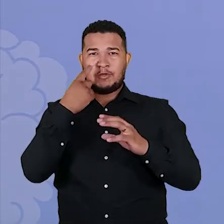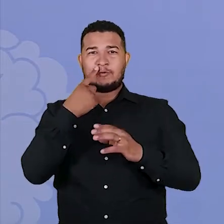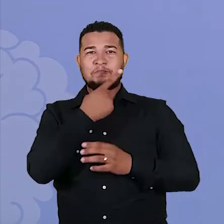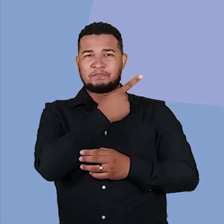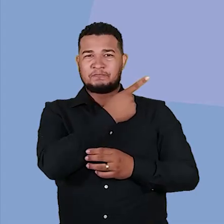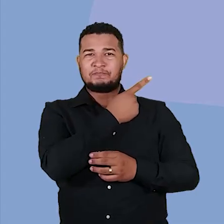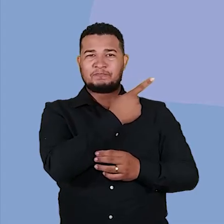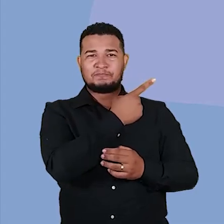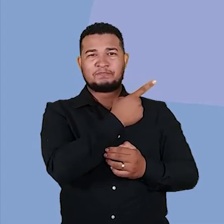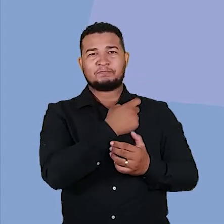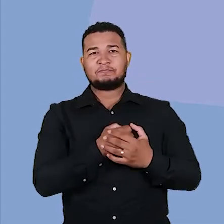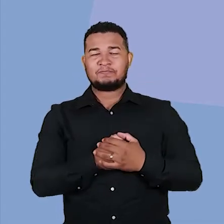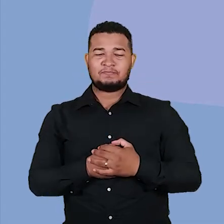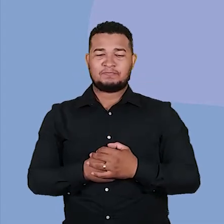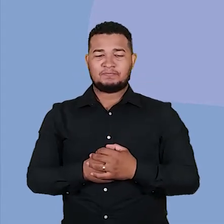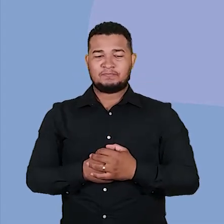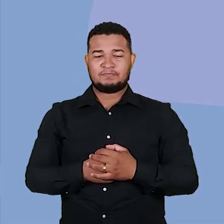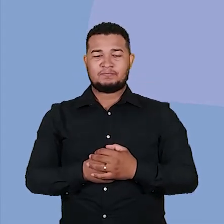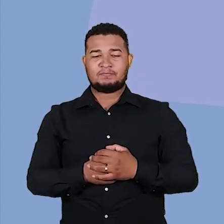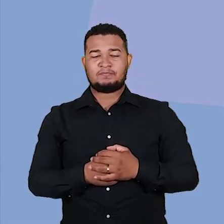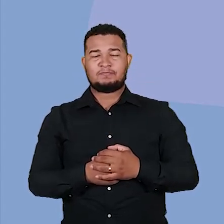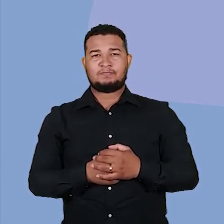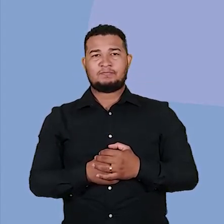vídeo aqui.